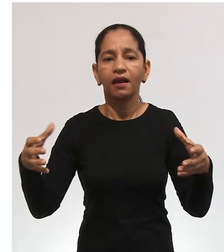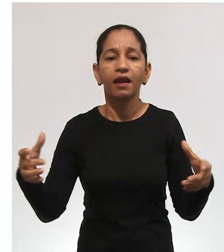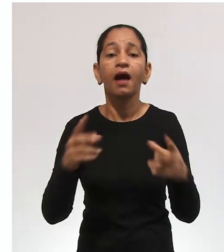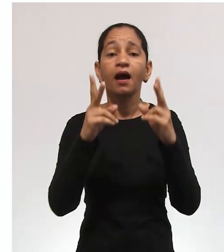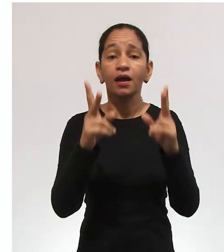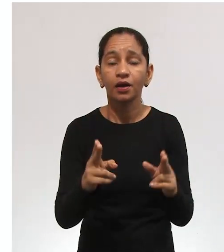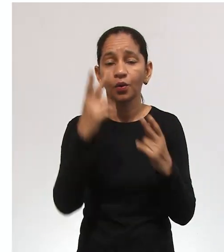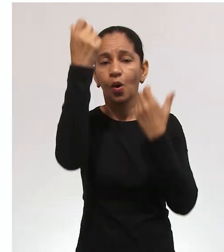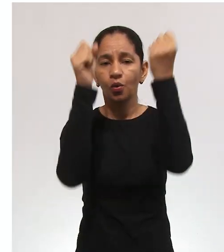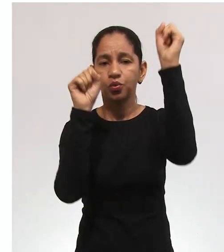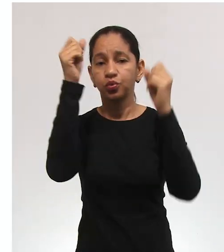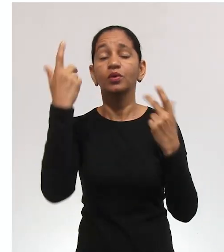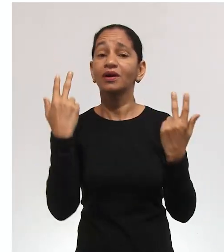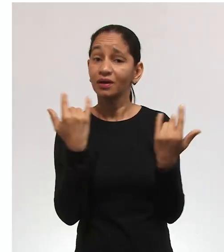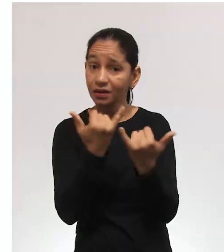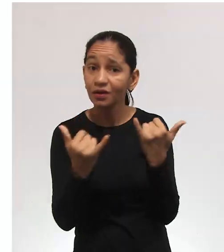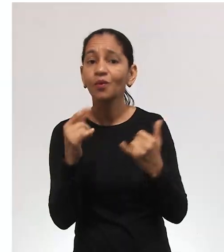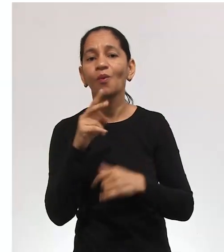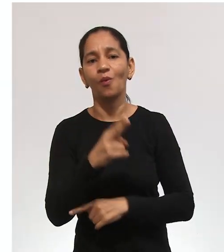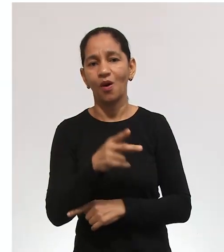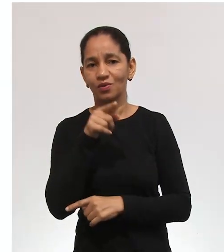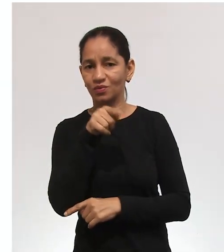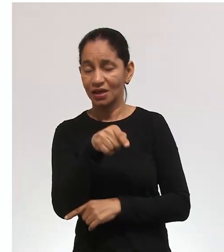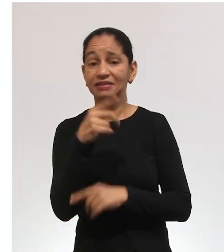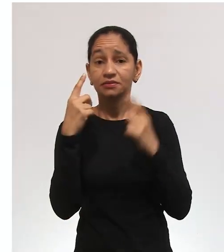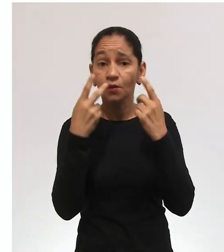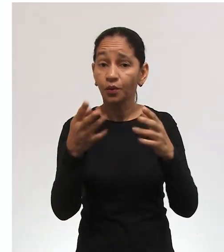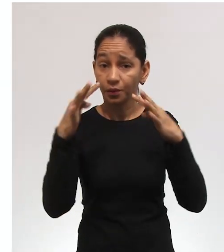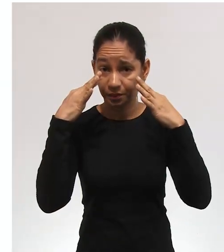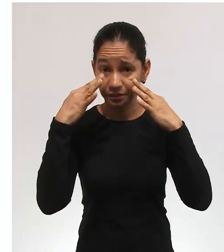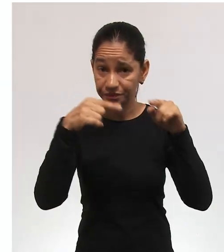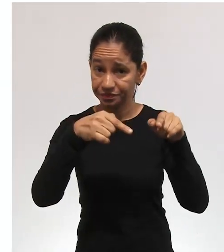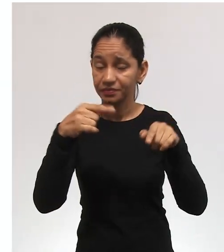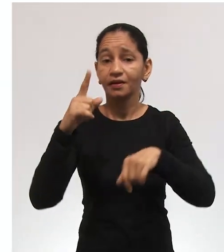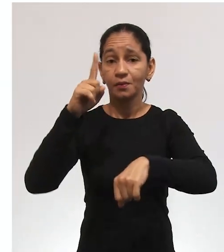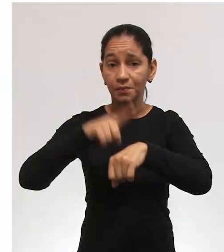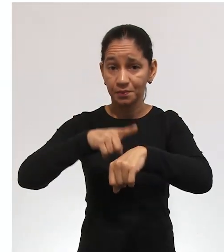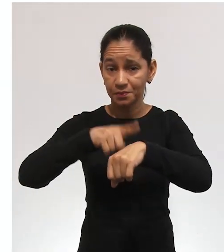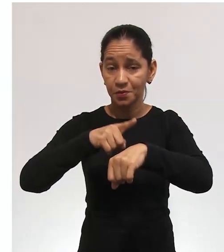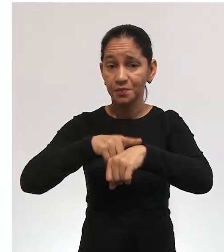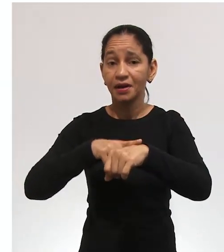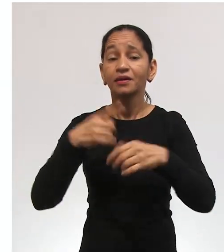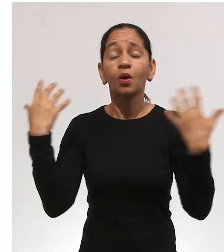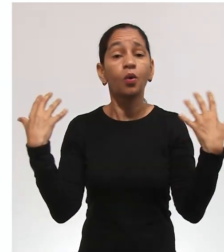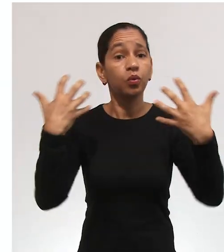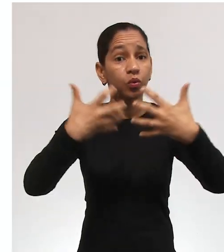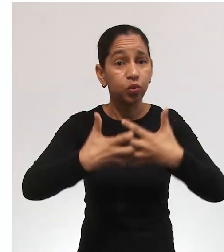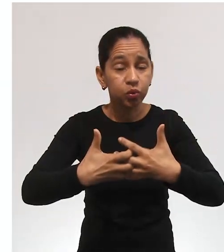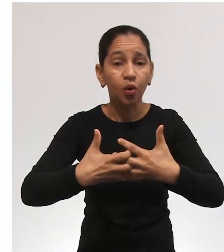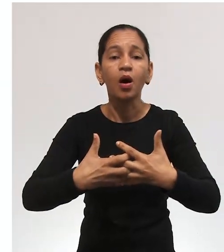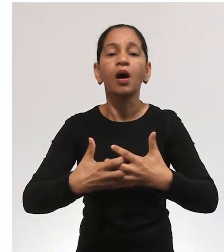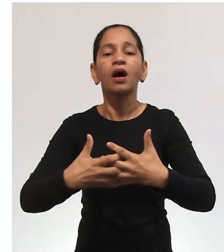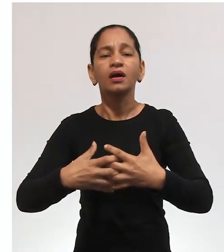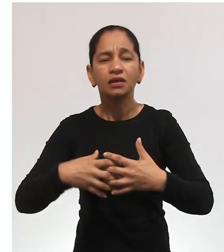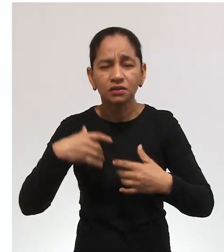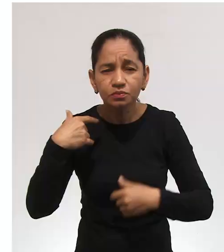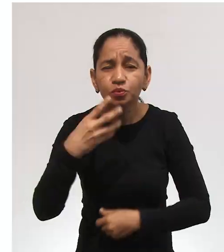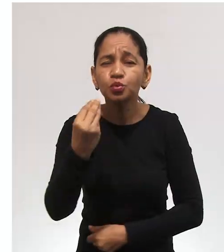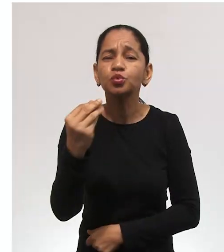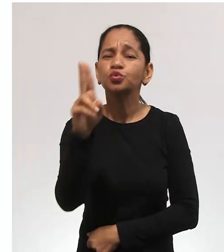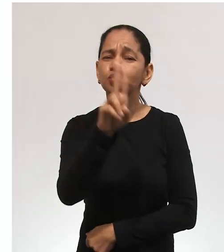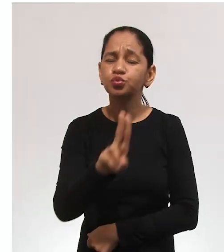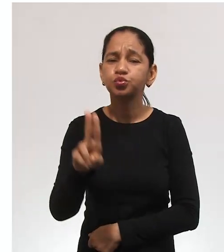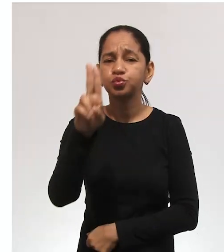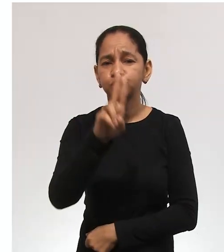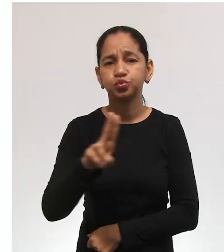a máquina. E aí observem, a gente está falando de um momento em que as máquinas eram bastante rudimentares,